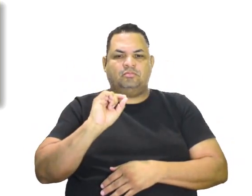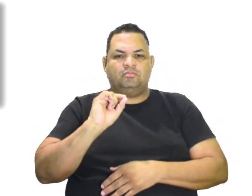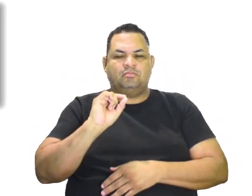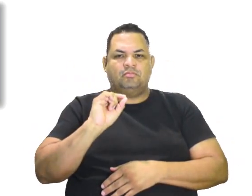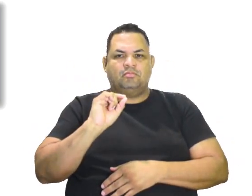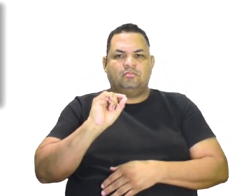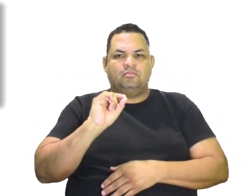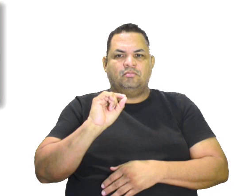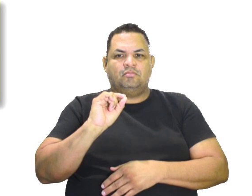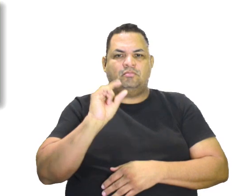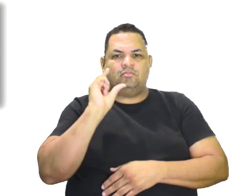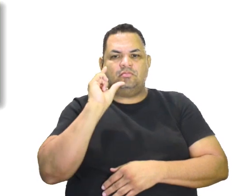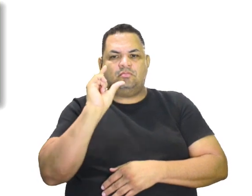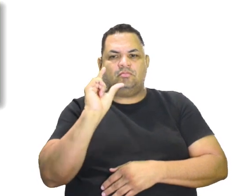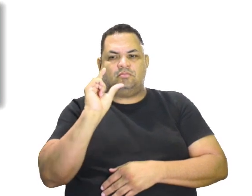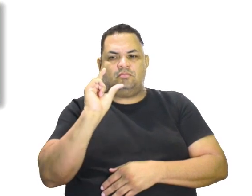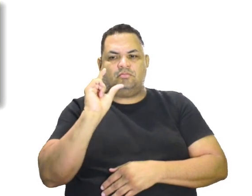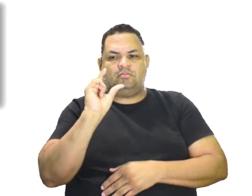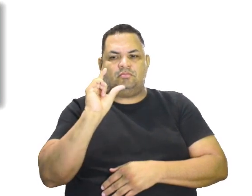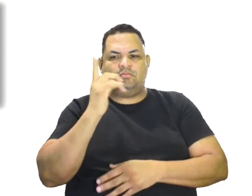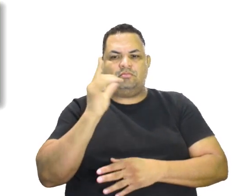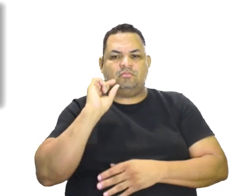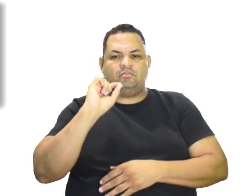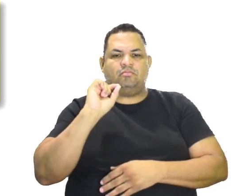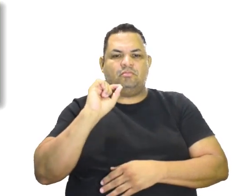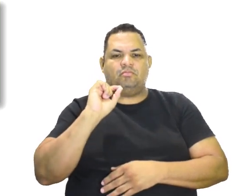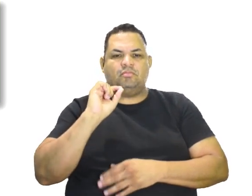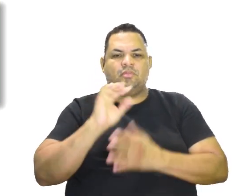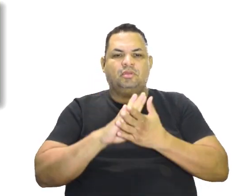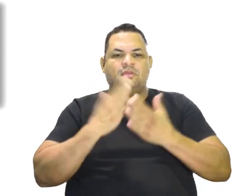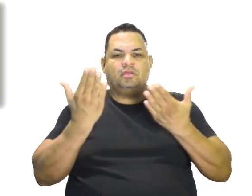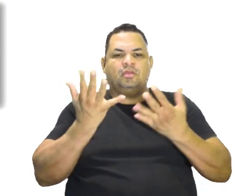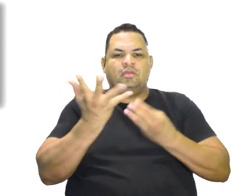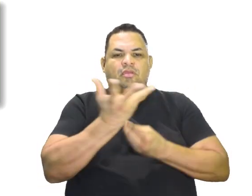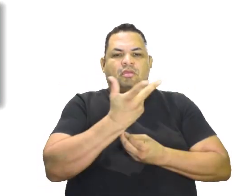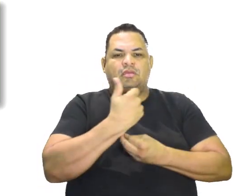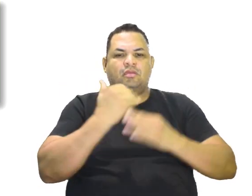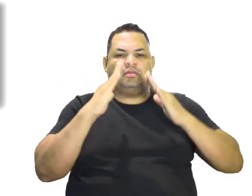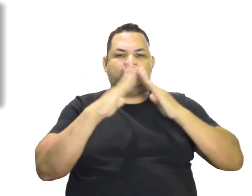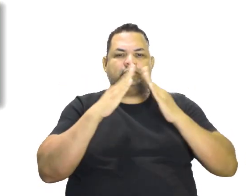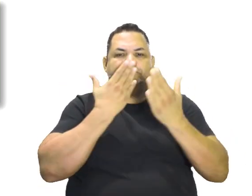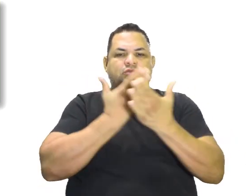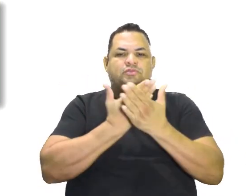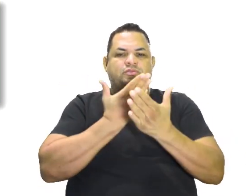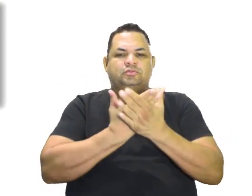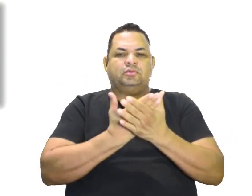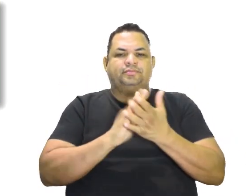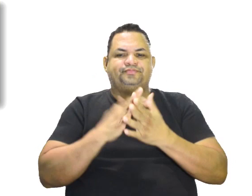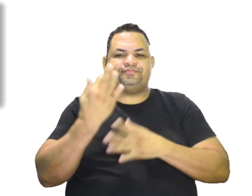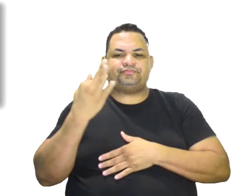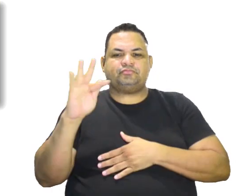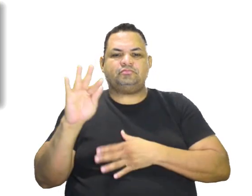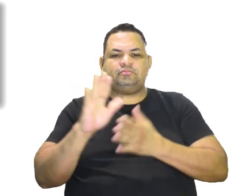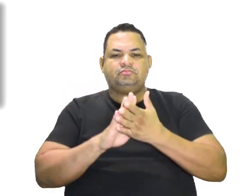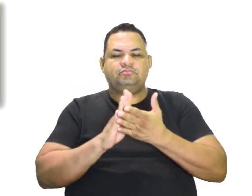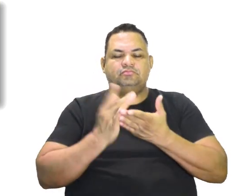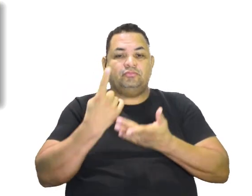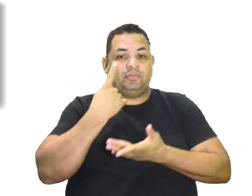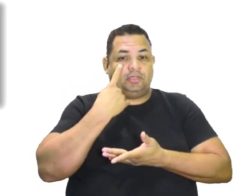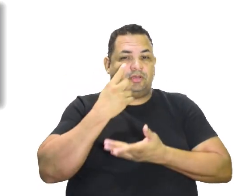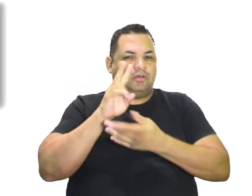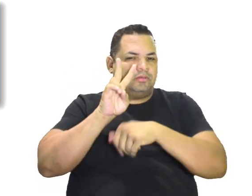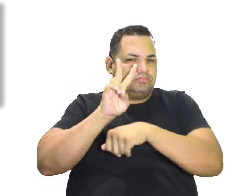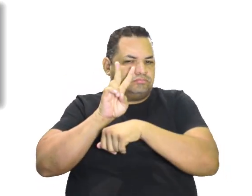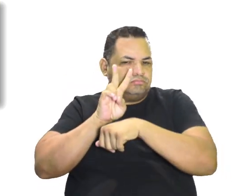com um pouco com esse que é a arte acadêmica. Então vamos rever aqui com mais